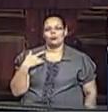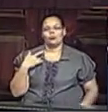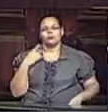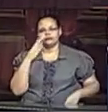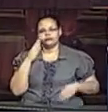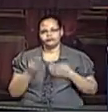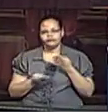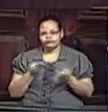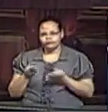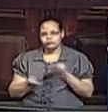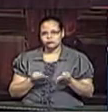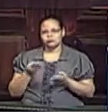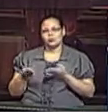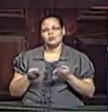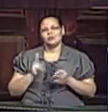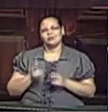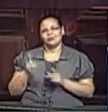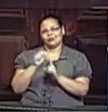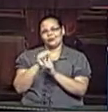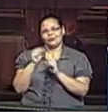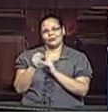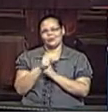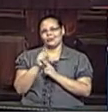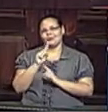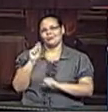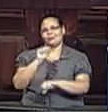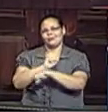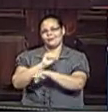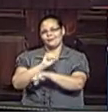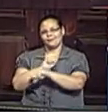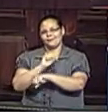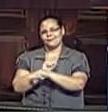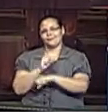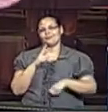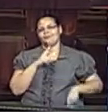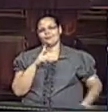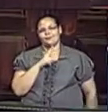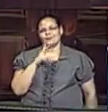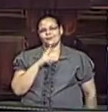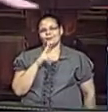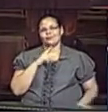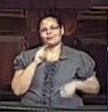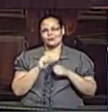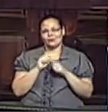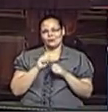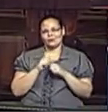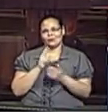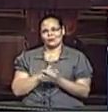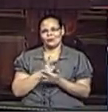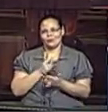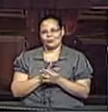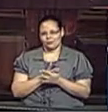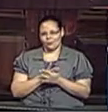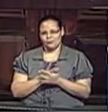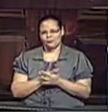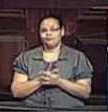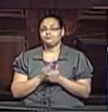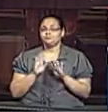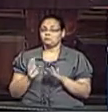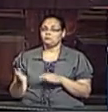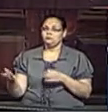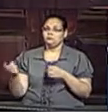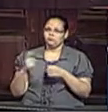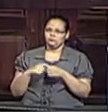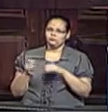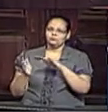público sempre banco social. Não esperem que o privado faça o mesmo, por isso há uma separação de público para privado. Mas